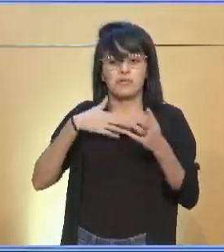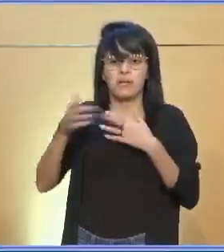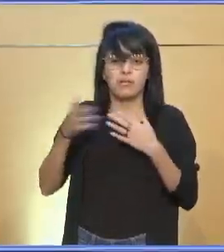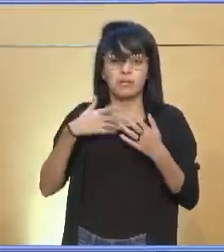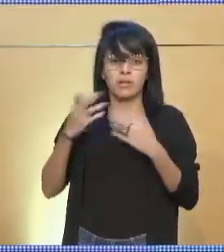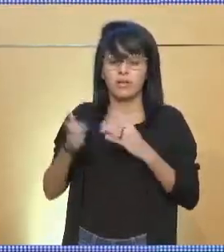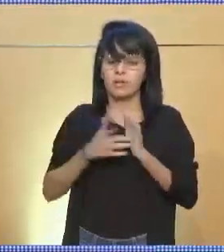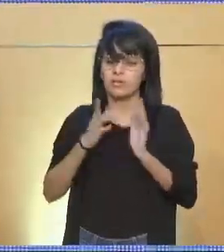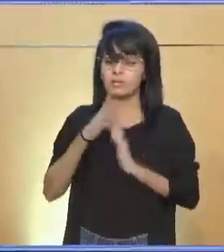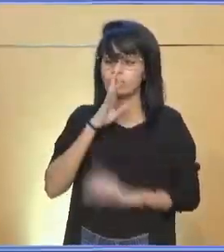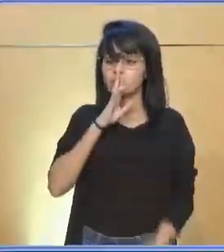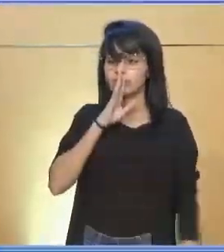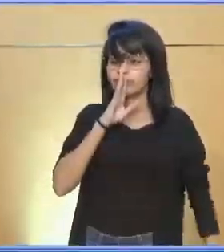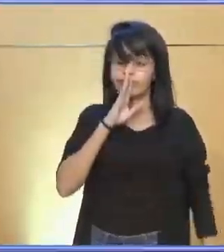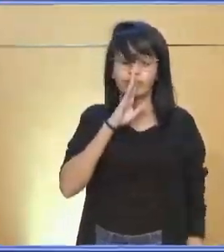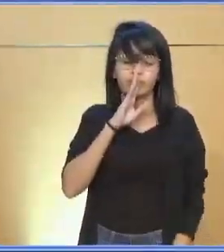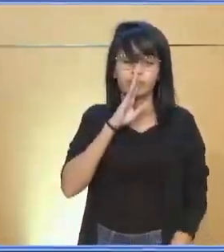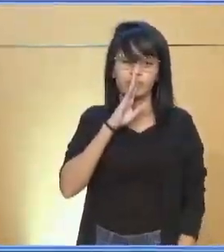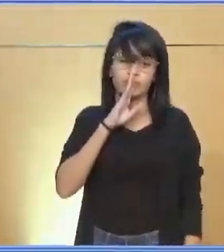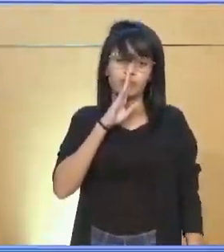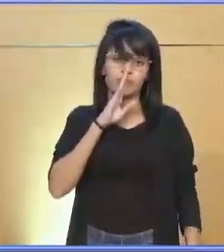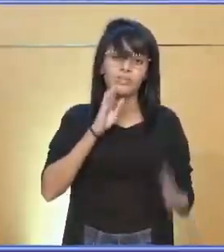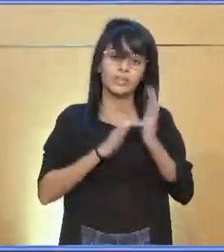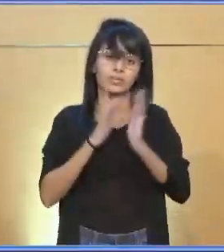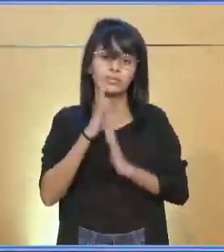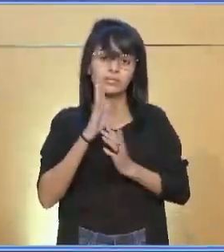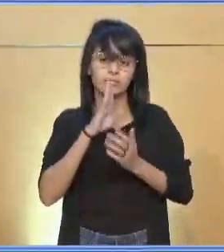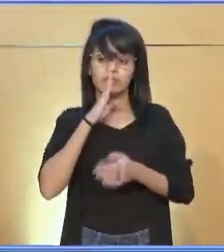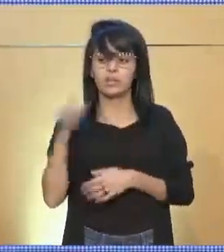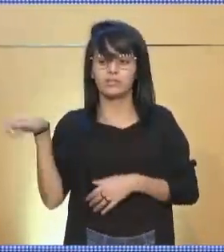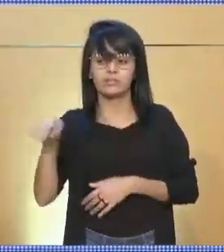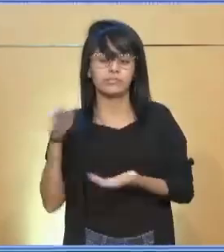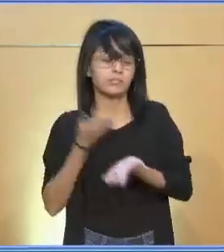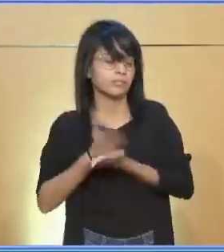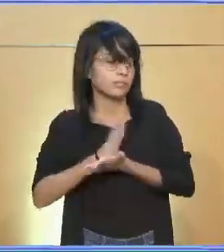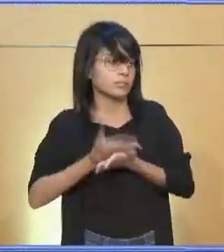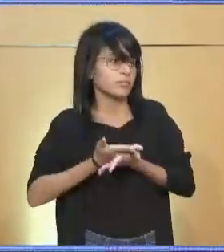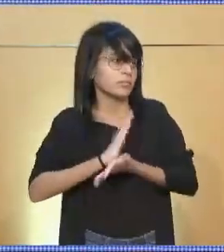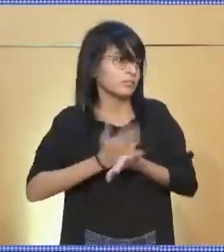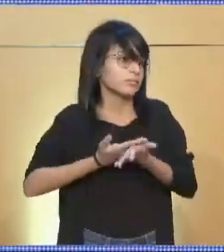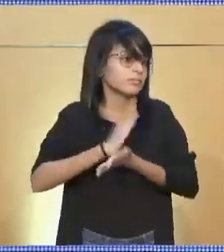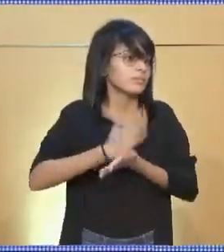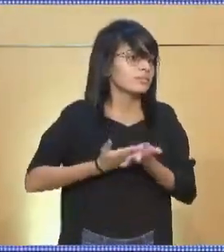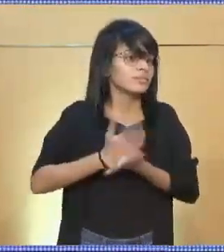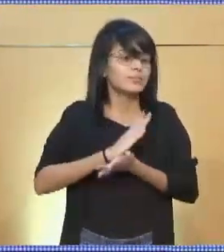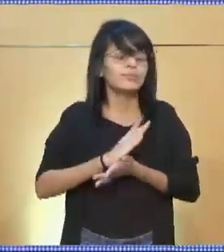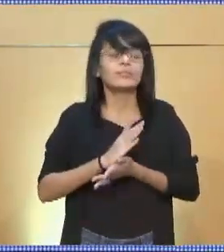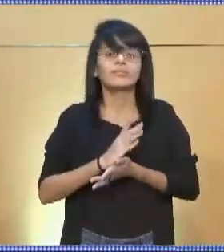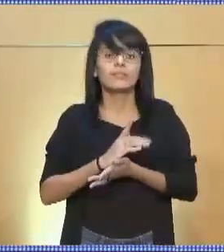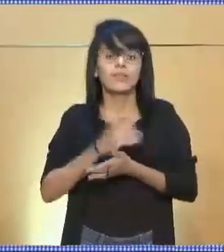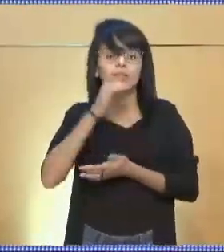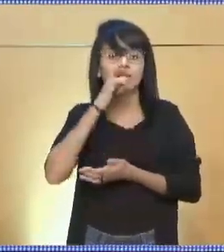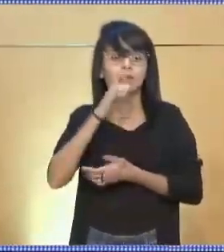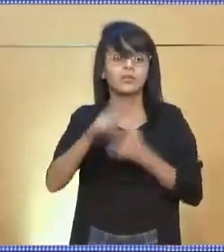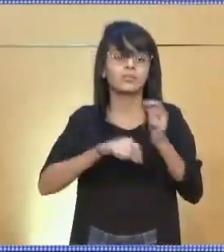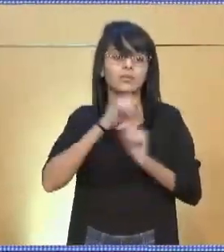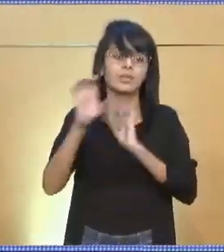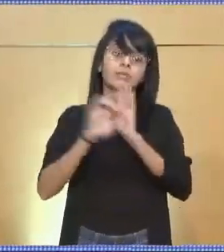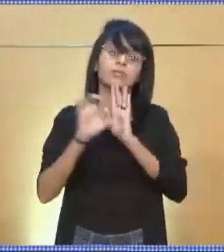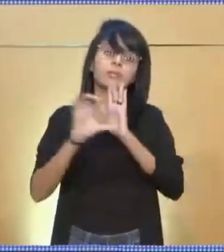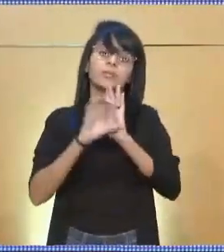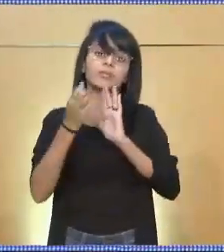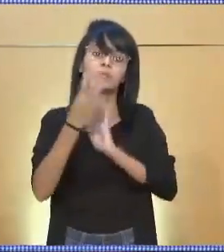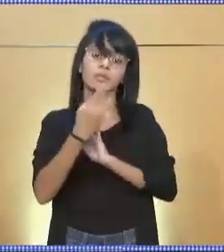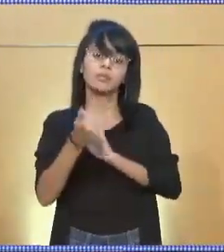faz silêncio. Acho que o silêncio de Jesus incomodou a eles. É interessante que Êxodo 31,